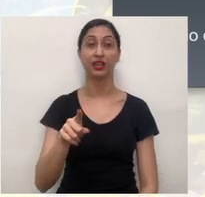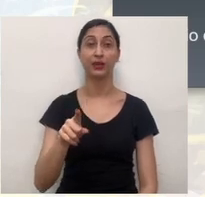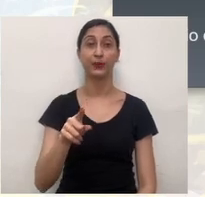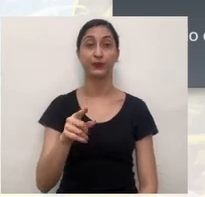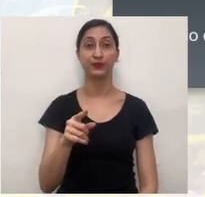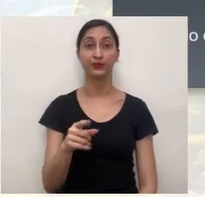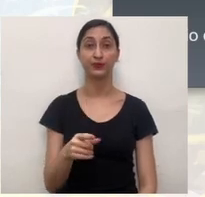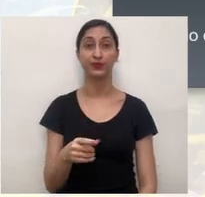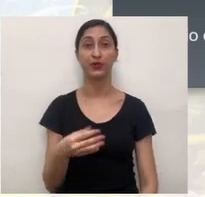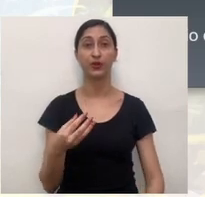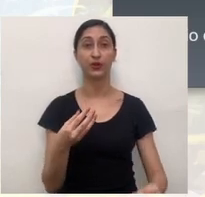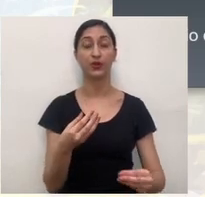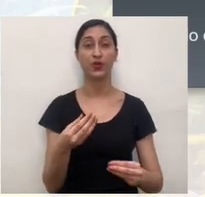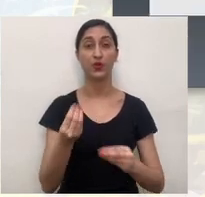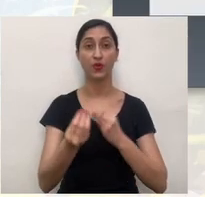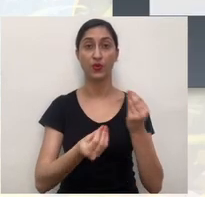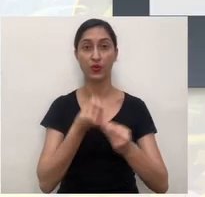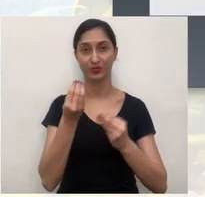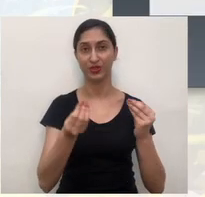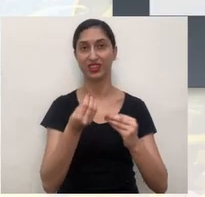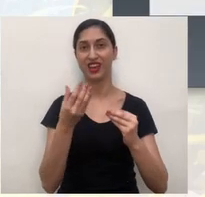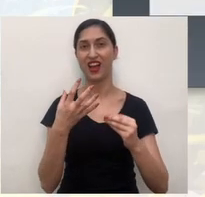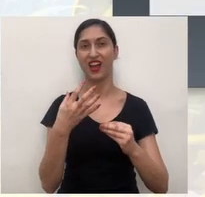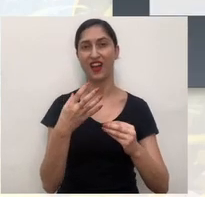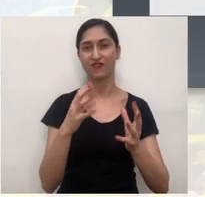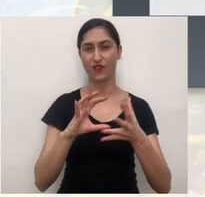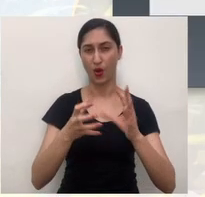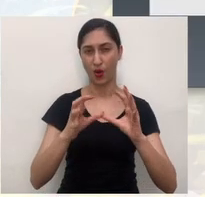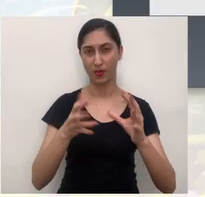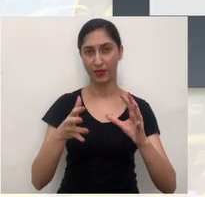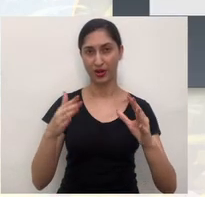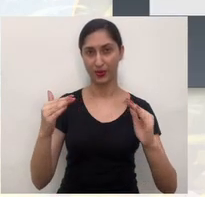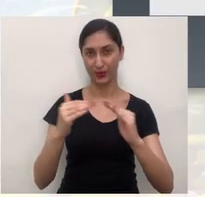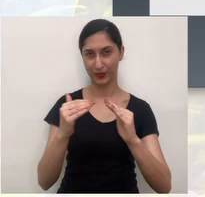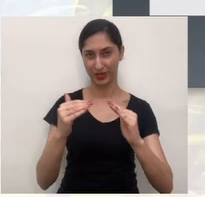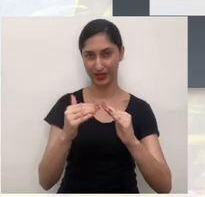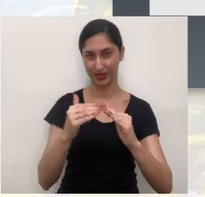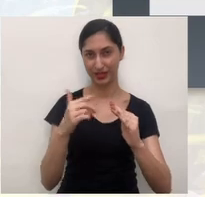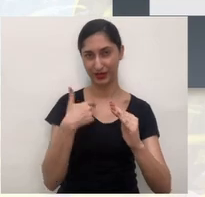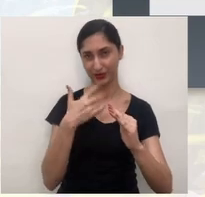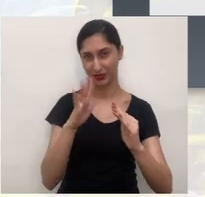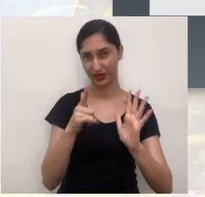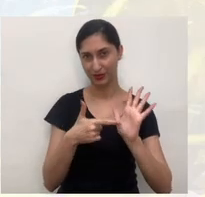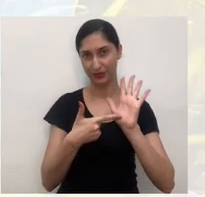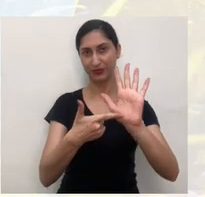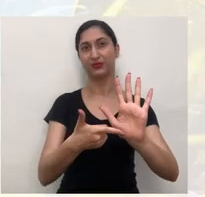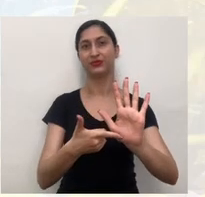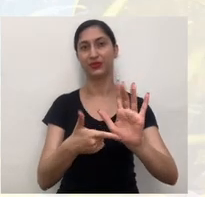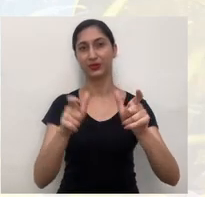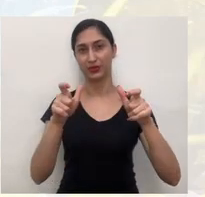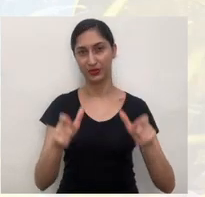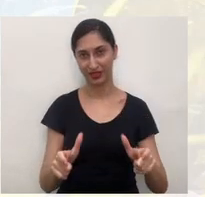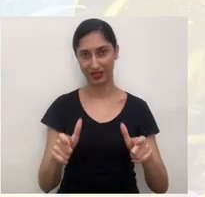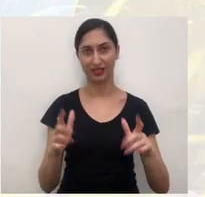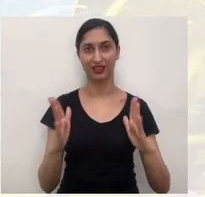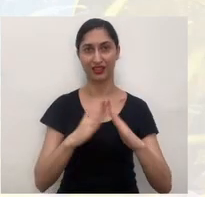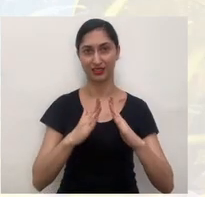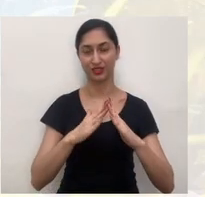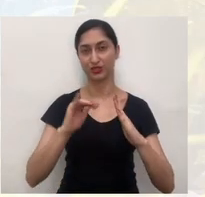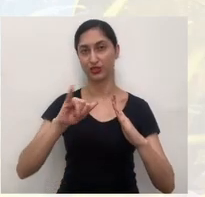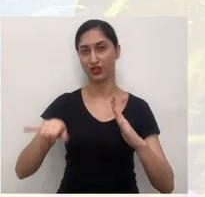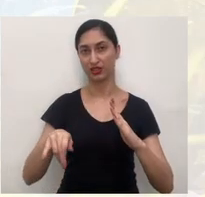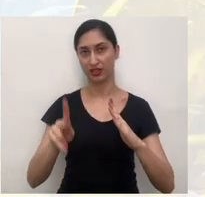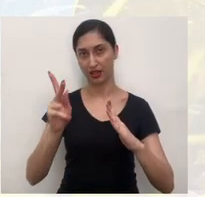forma com a forma que eu lhes mostrei lá no jardim da residência Kubitschek, que é essa.